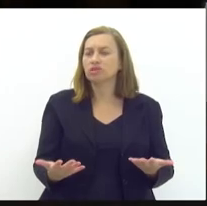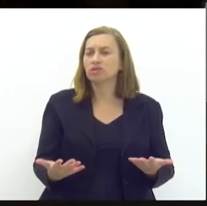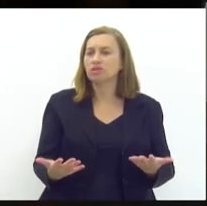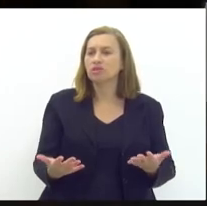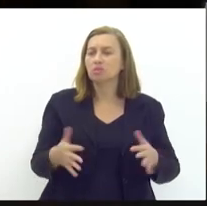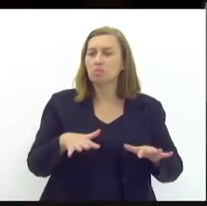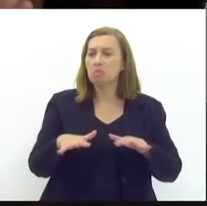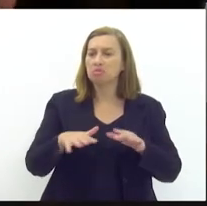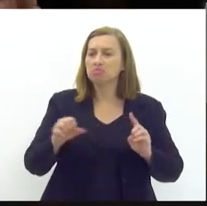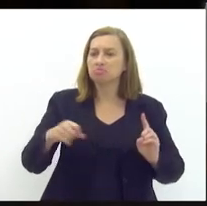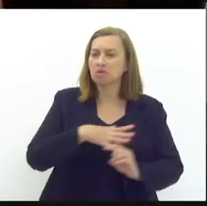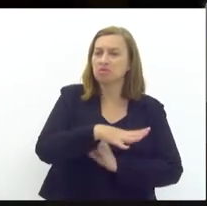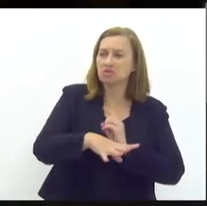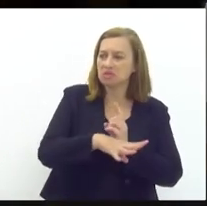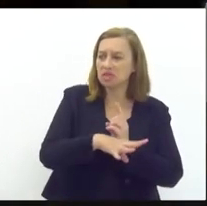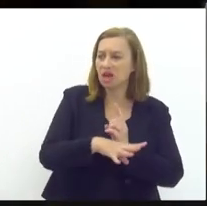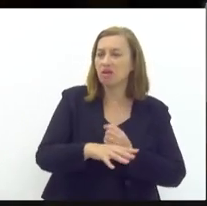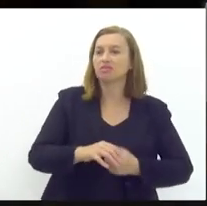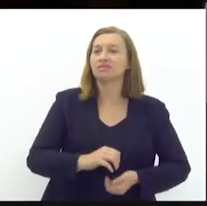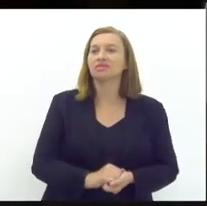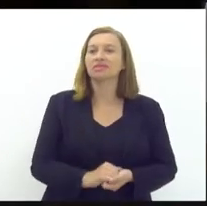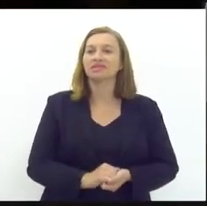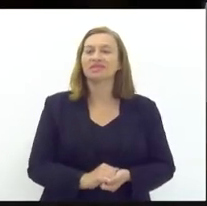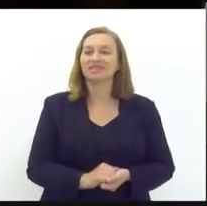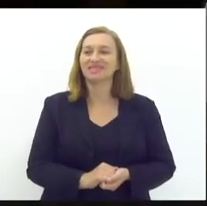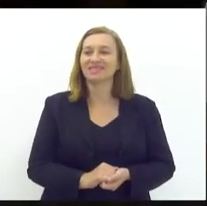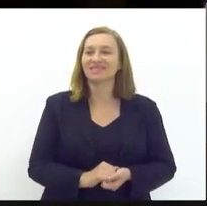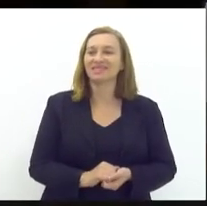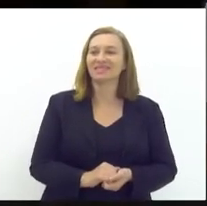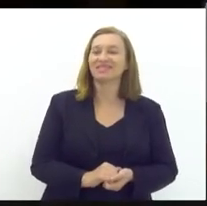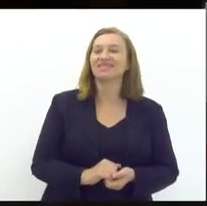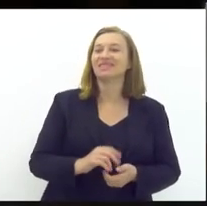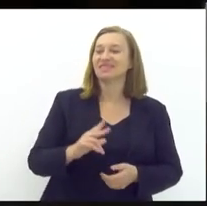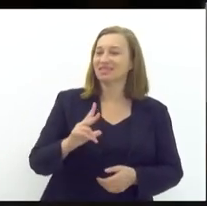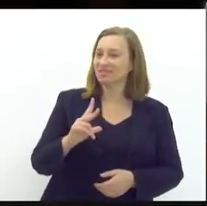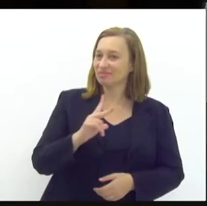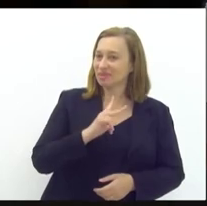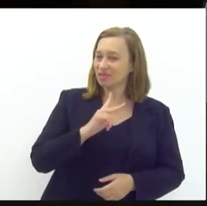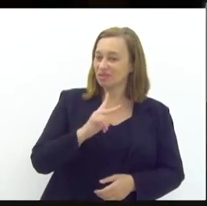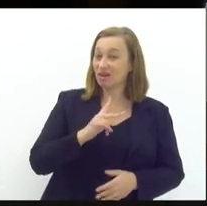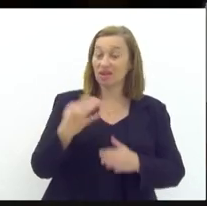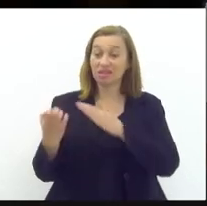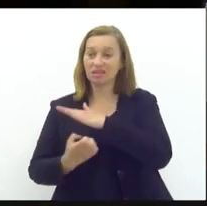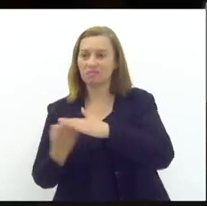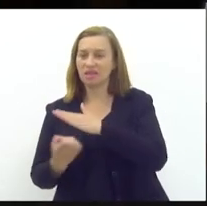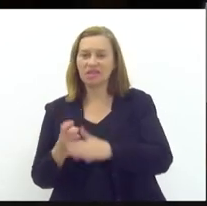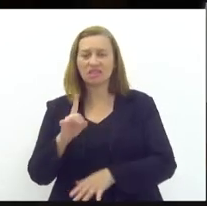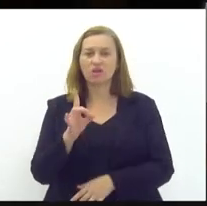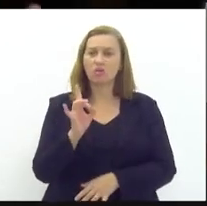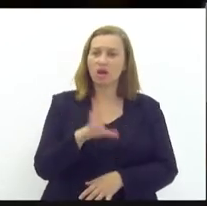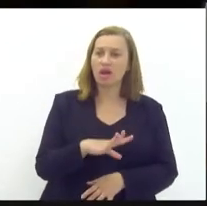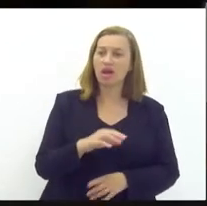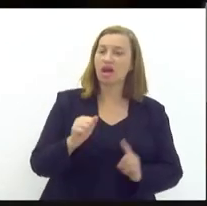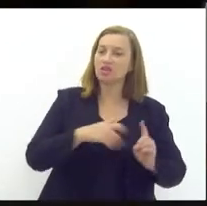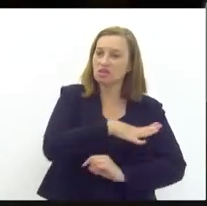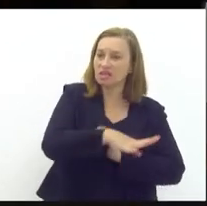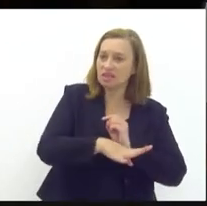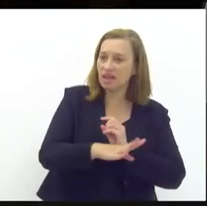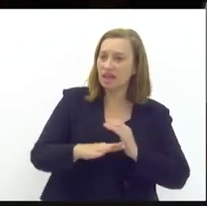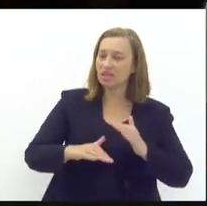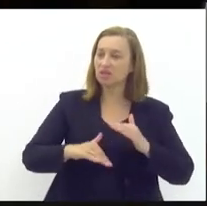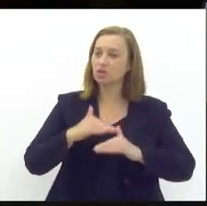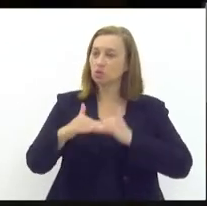mobilidade social é o comprar serviços privados vídeo padrão FIFA e não é sociedades avançadas